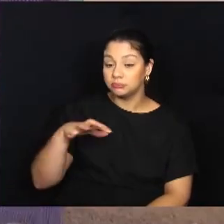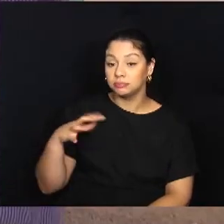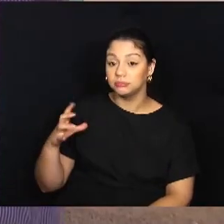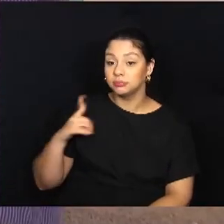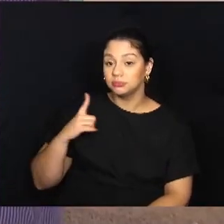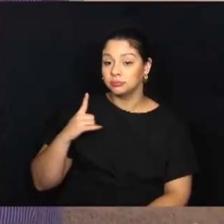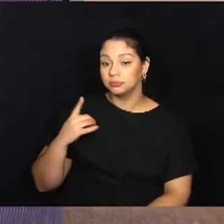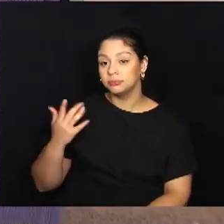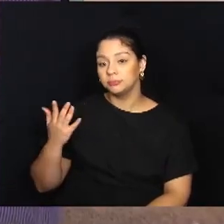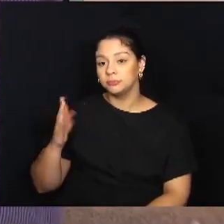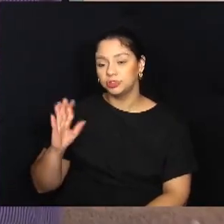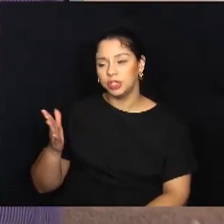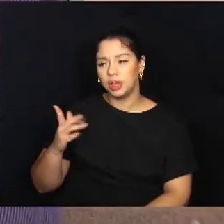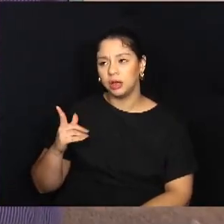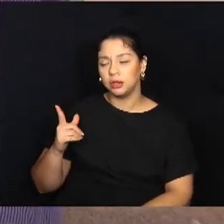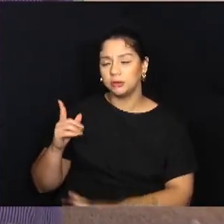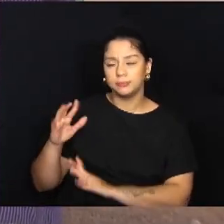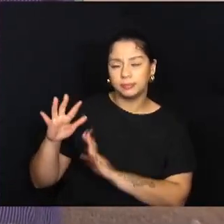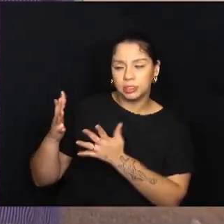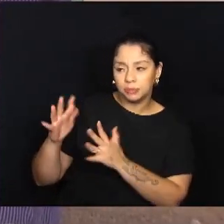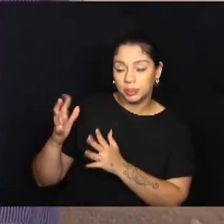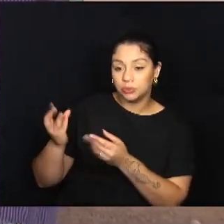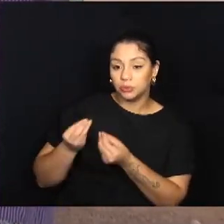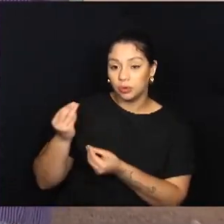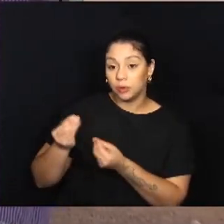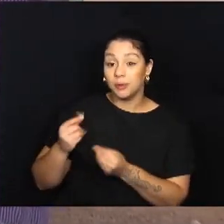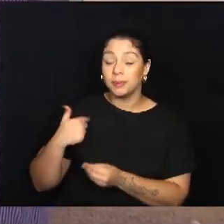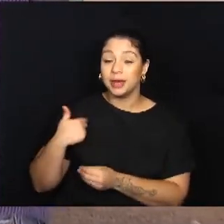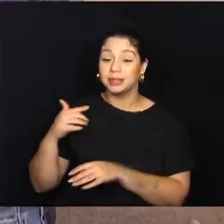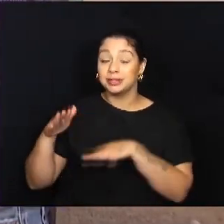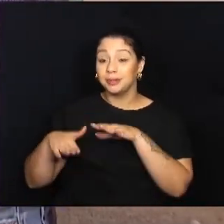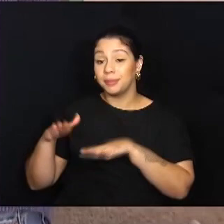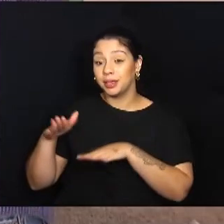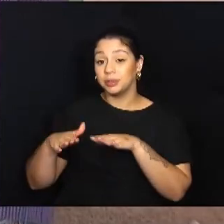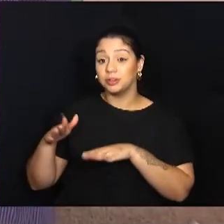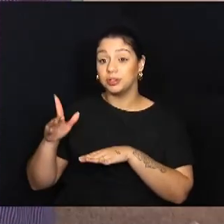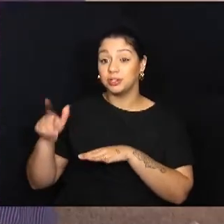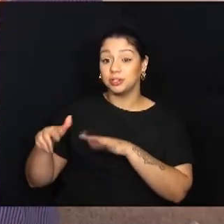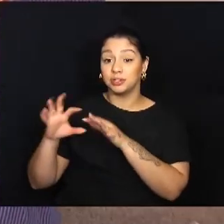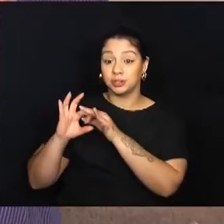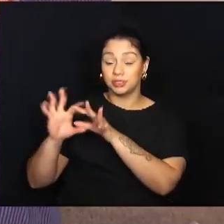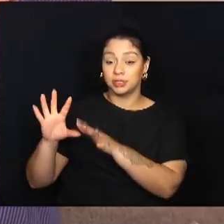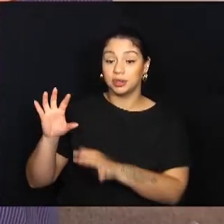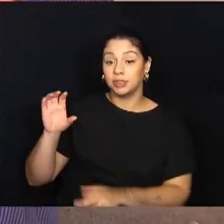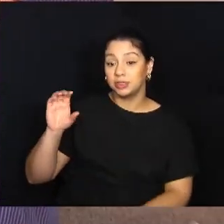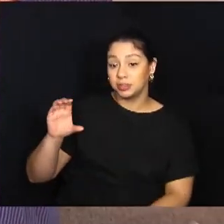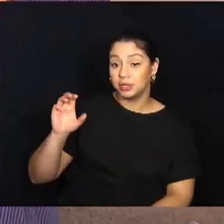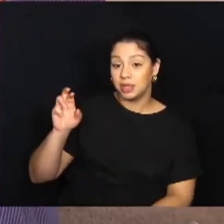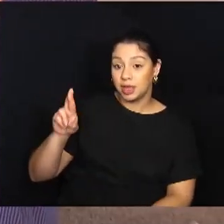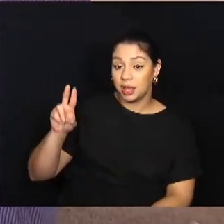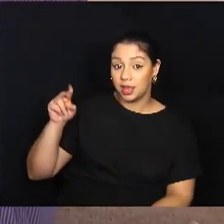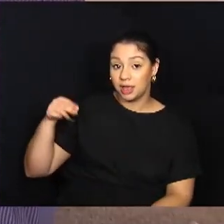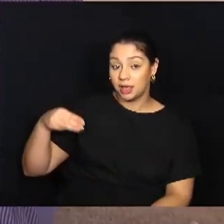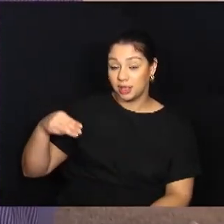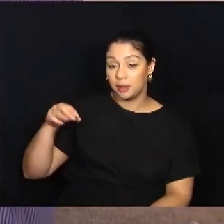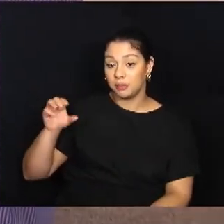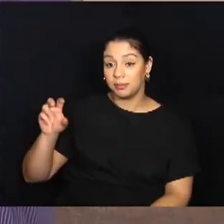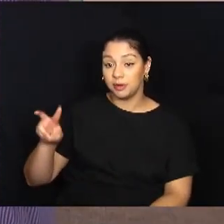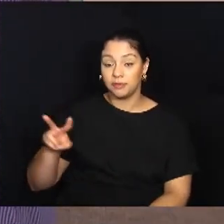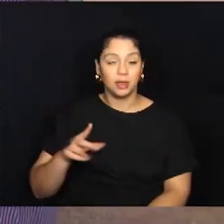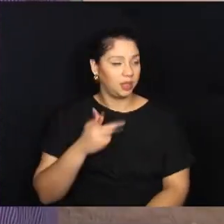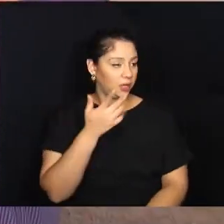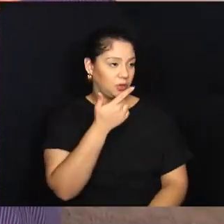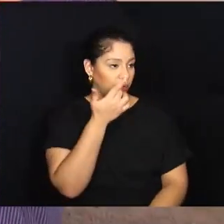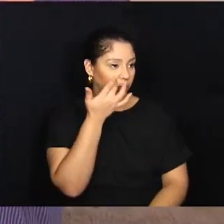um pré-mapeamento, mas eu dependo da autorização do CRMV. Por isso que a gente não consegue... Não tem uma previsão